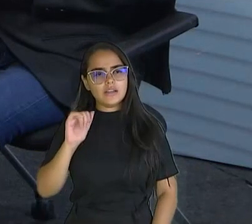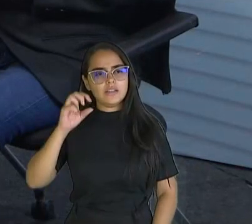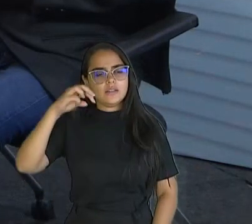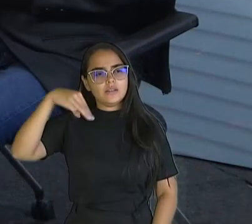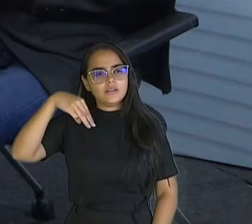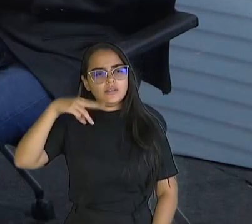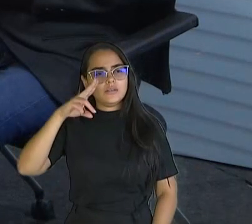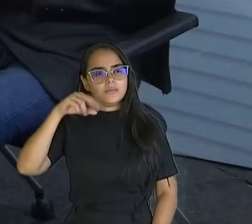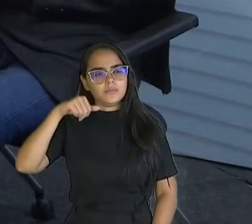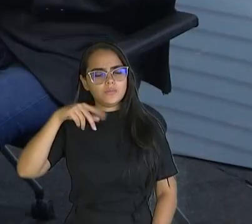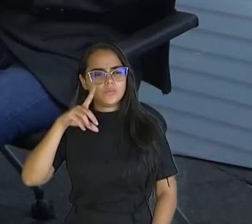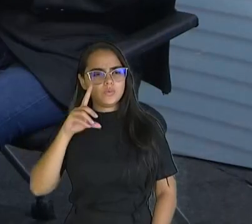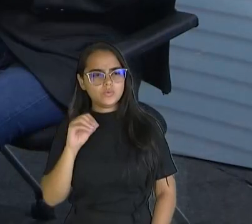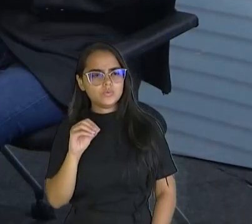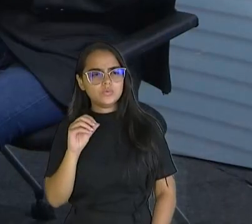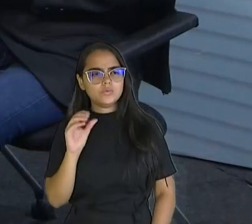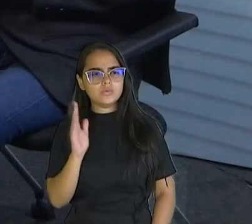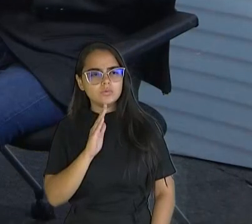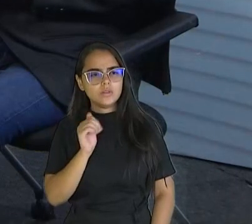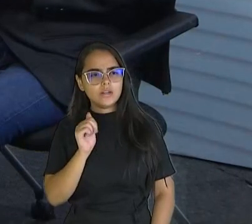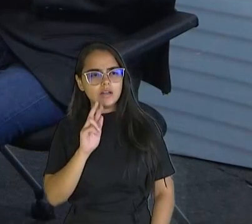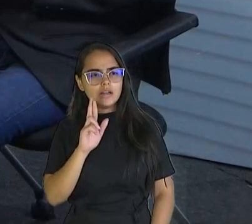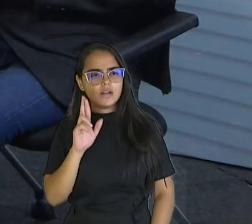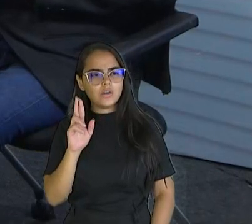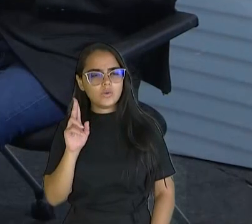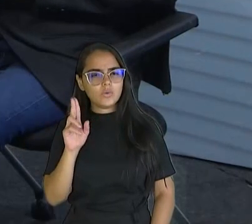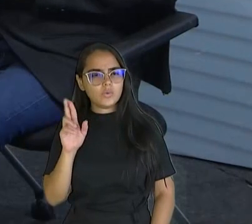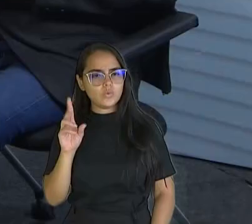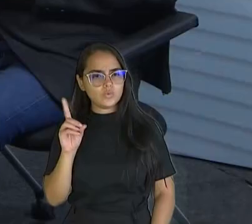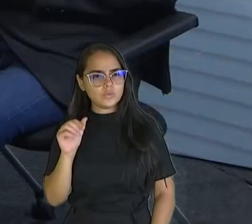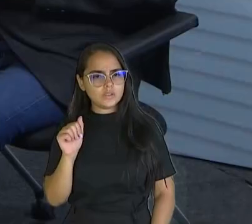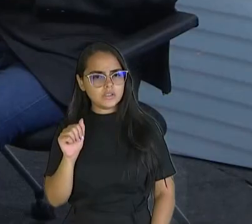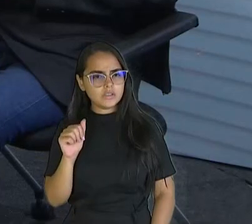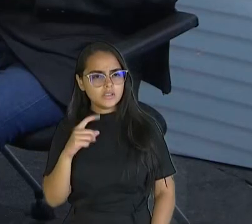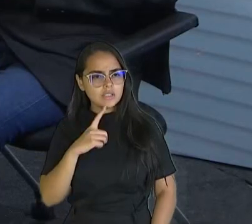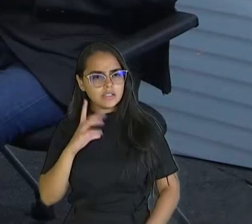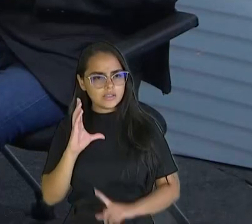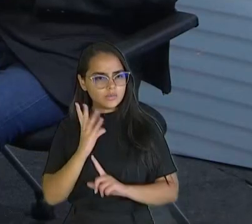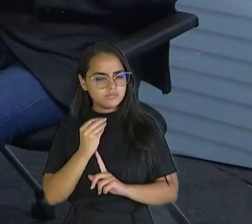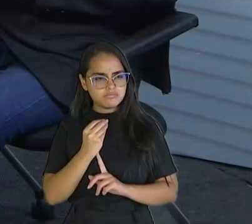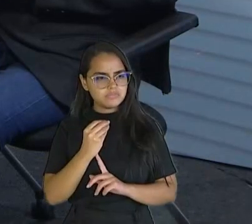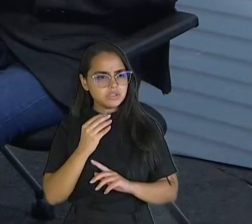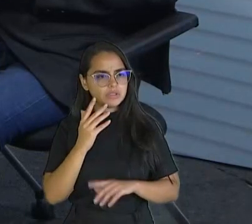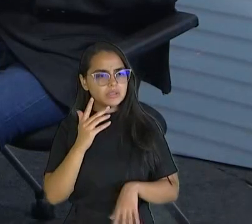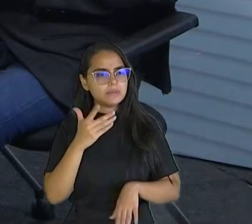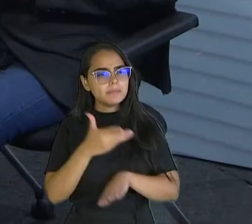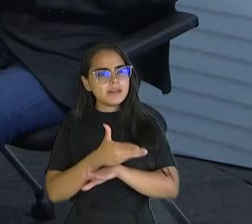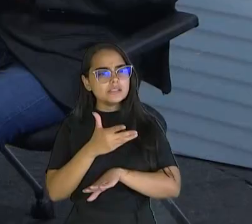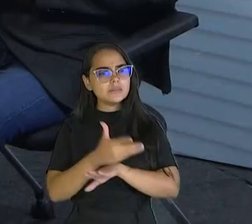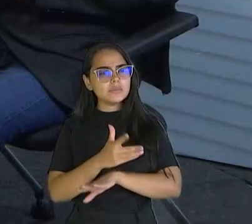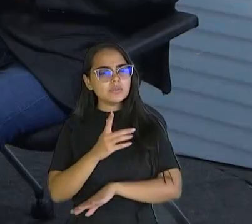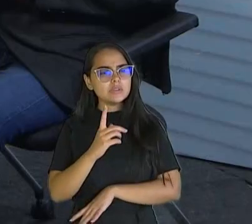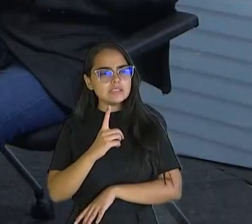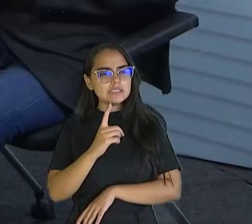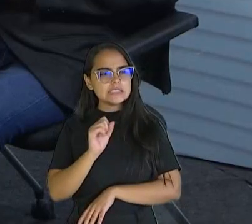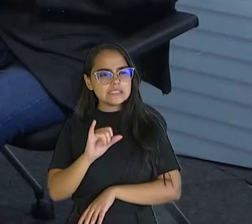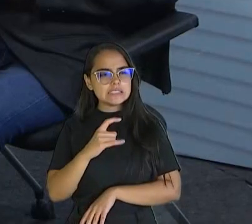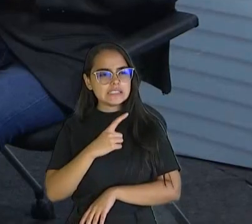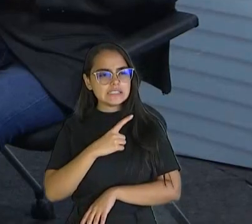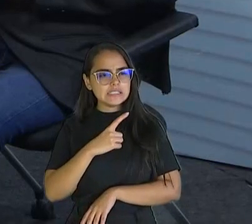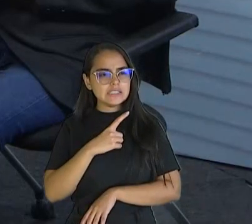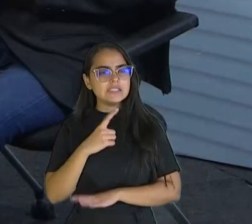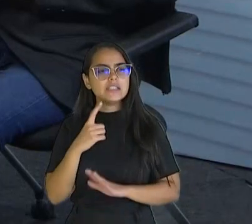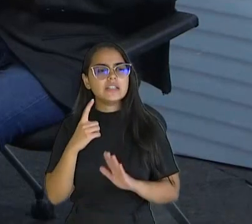Raimundo Arruda, ou é Francisco Arruda. E tem um artista que participou desse negócio, como é o nome dele? Então, se tem, os